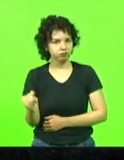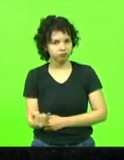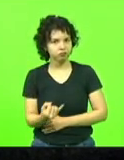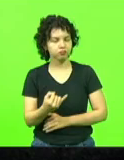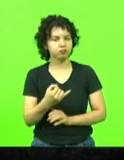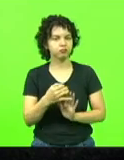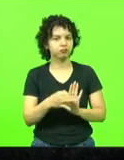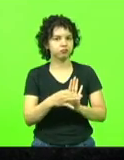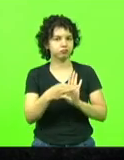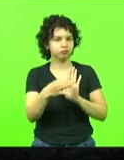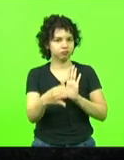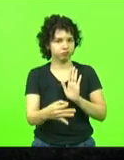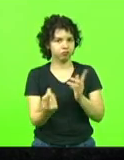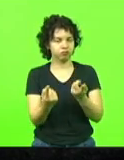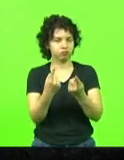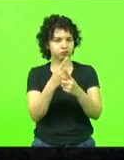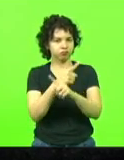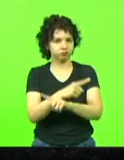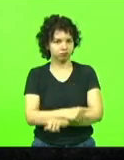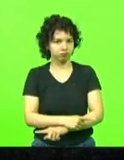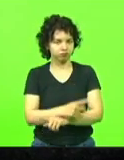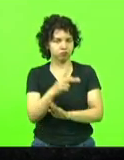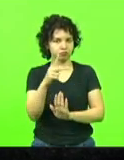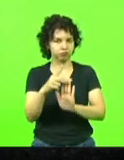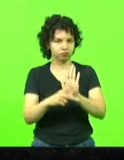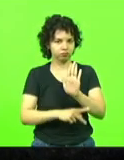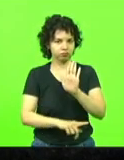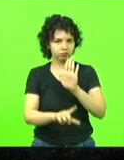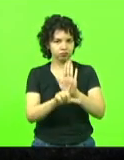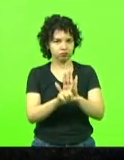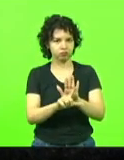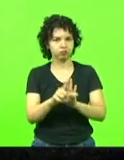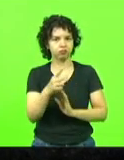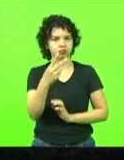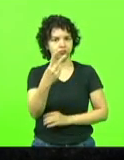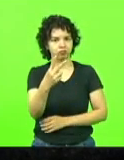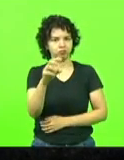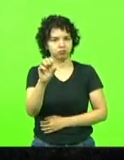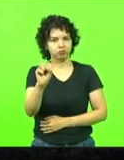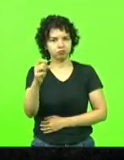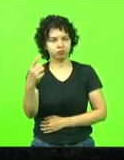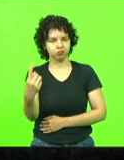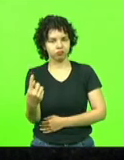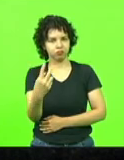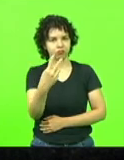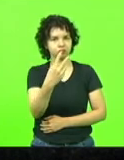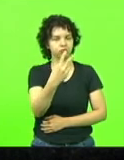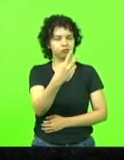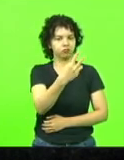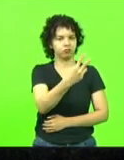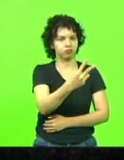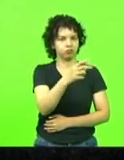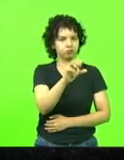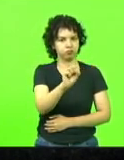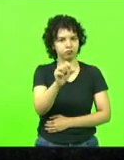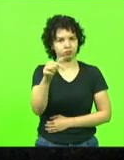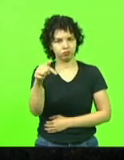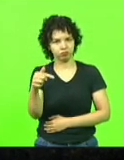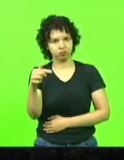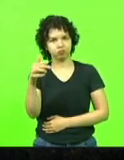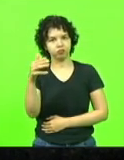parecer contrário aos projetos de lei números 281 e 287, barra 2021.